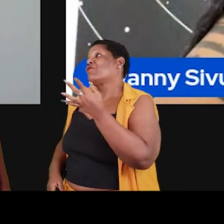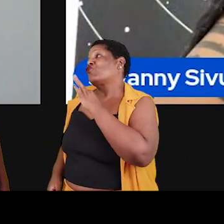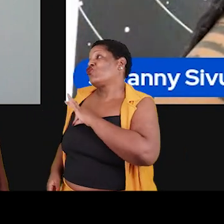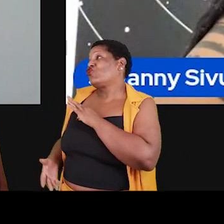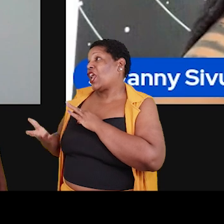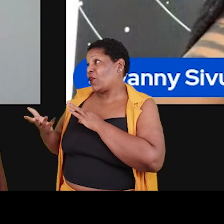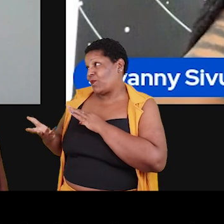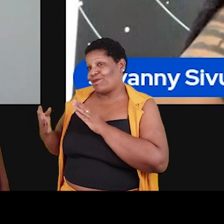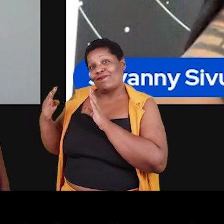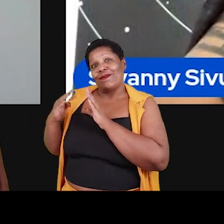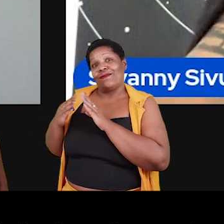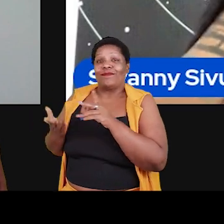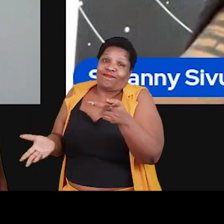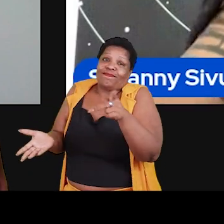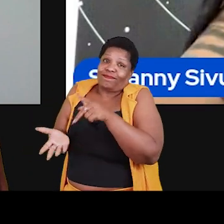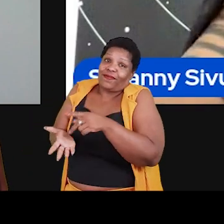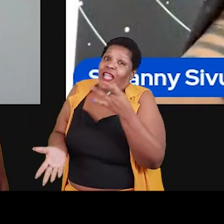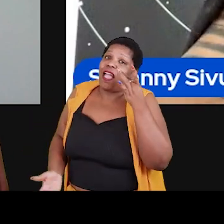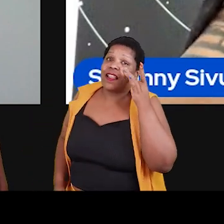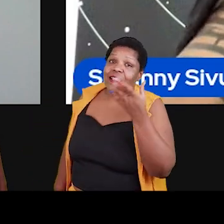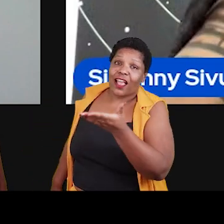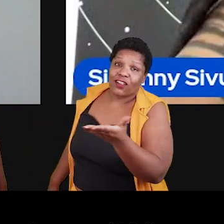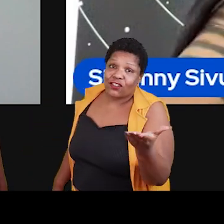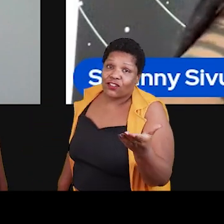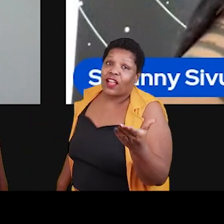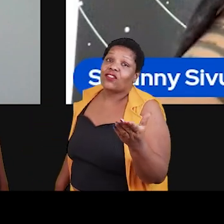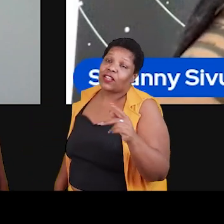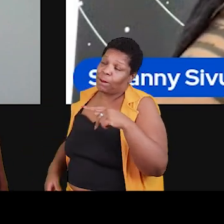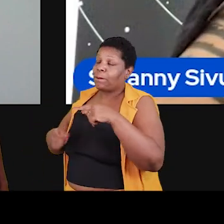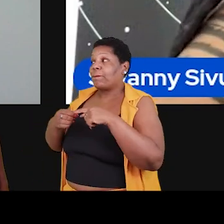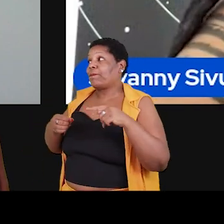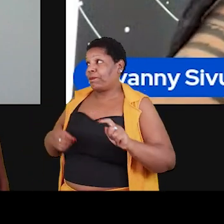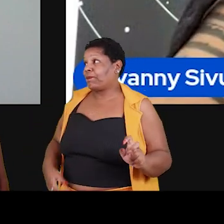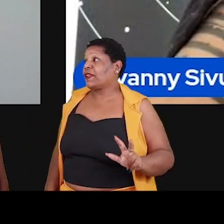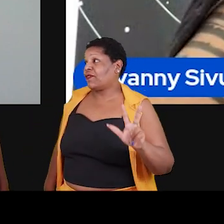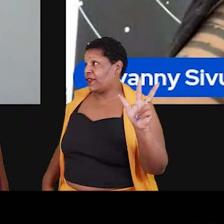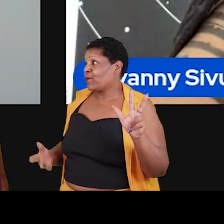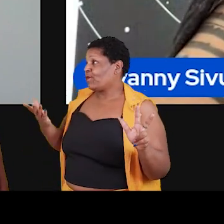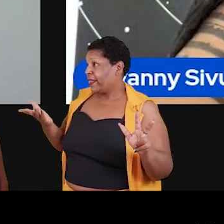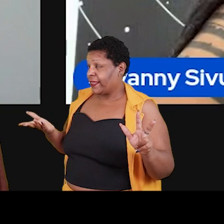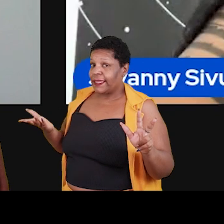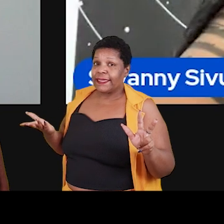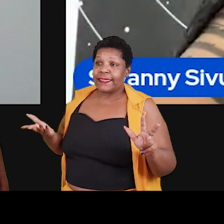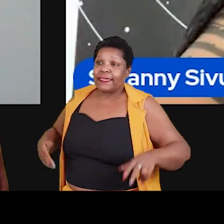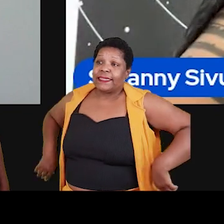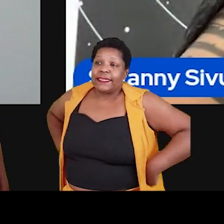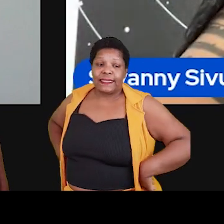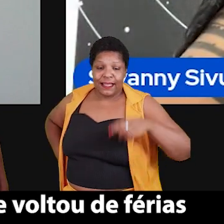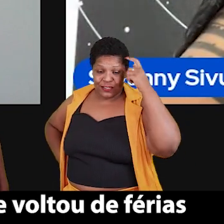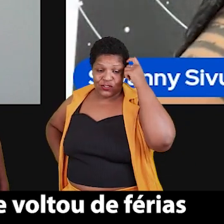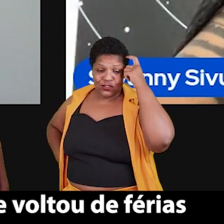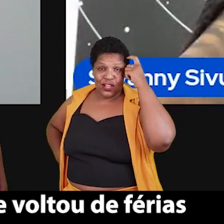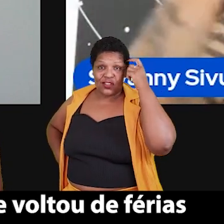casa, que é a realidade de todo menino ou menina periférica. E aí eu falei, Dri, o que a gente vai